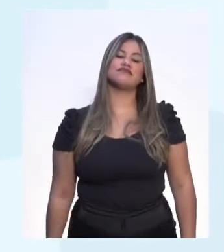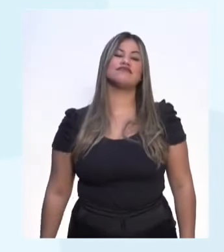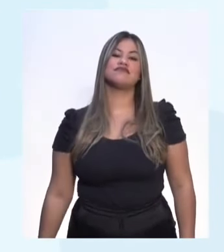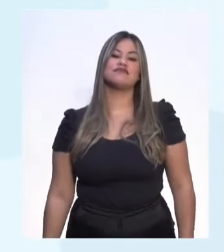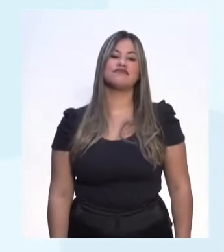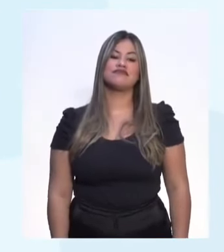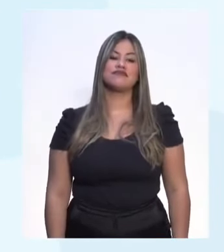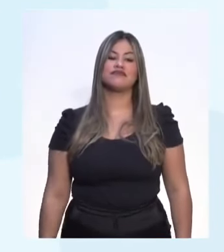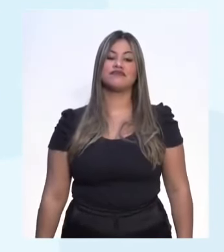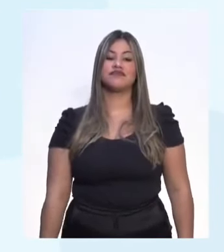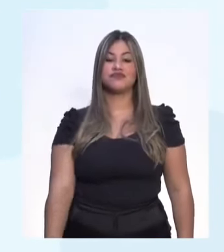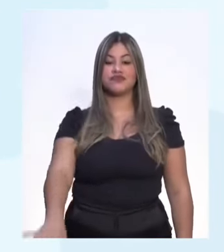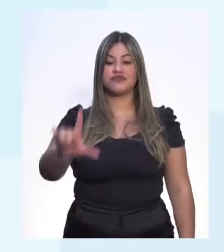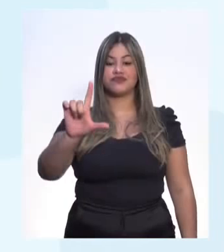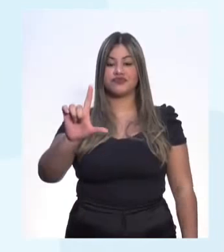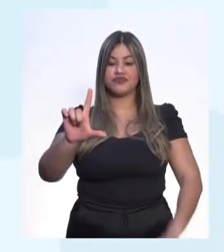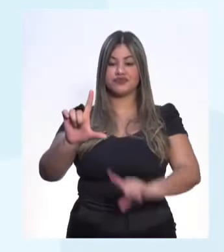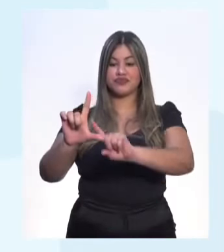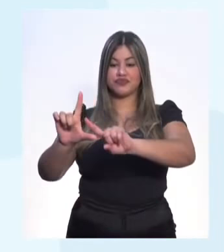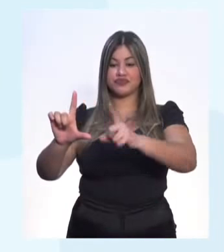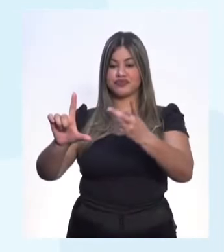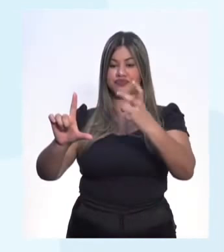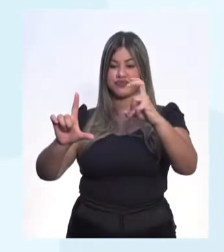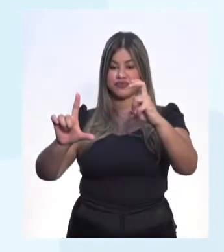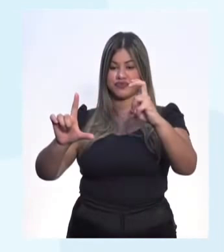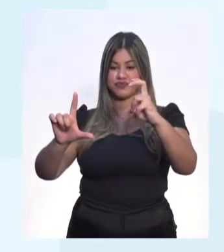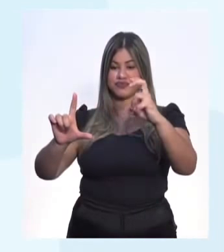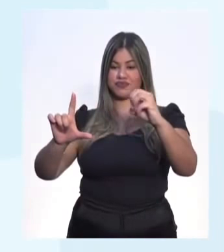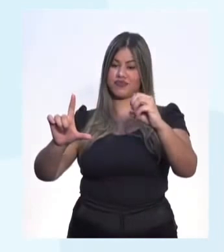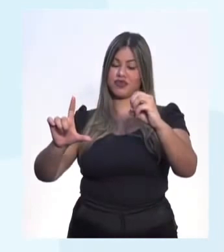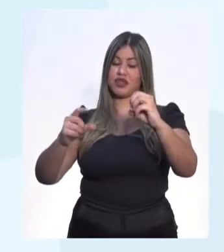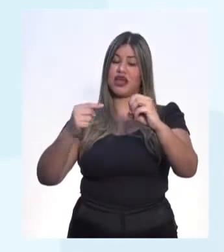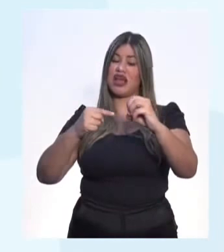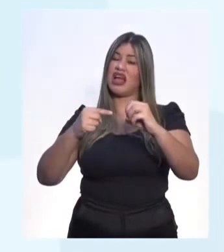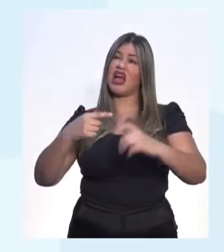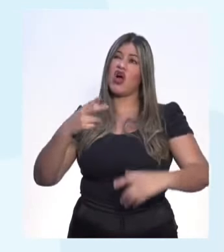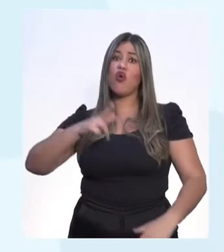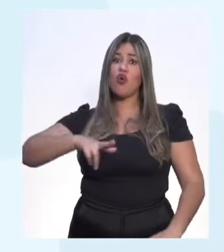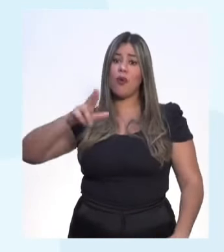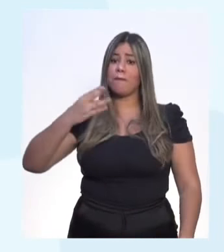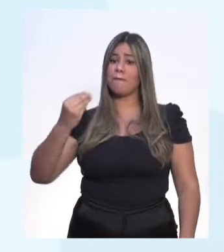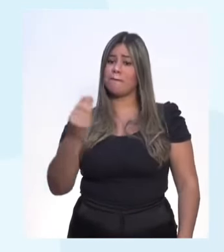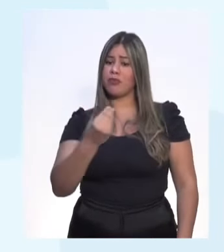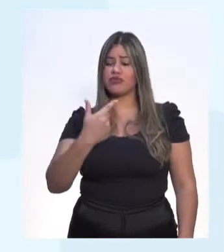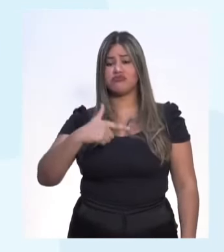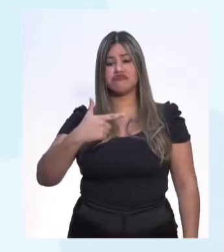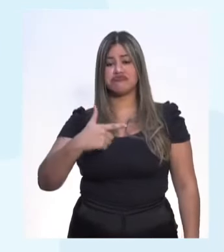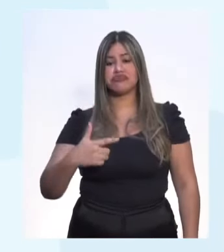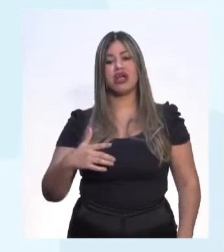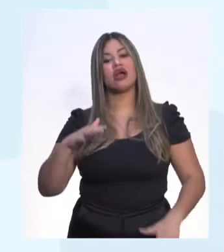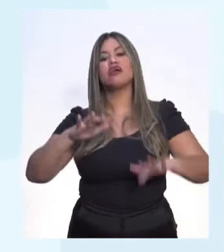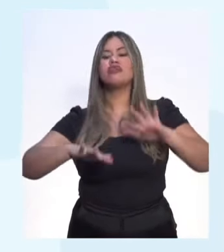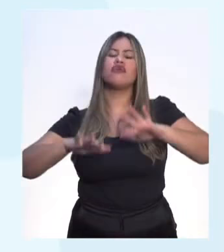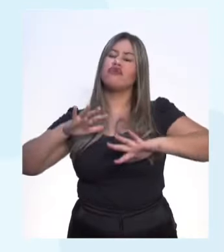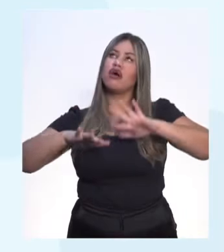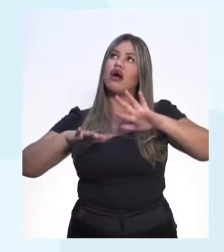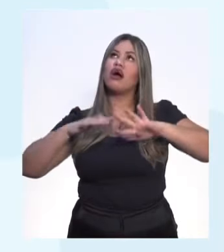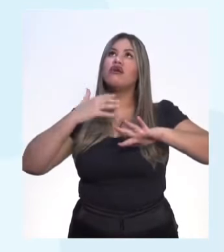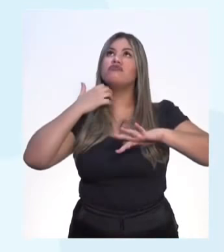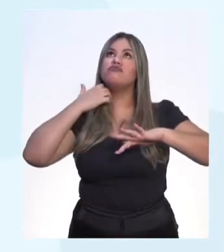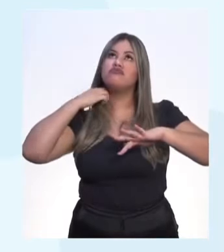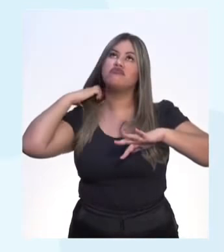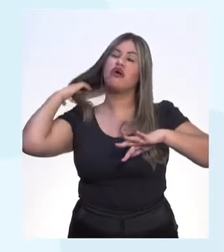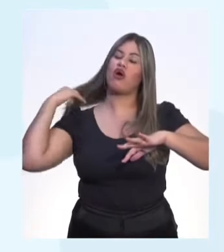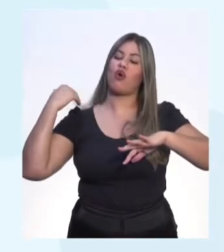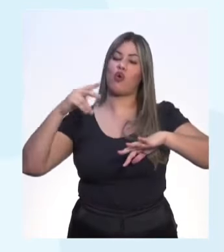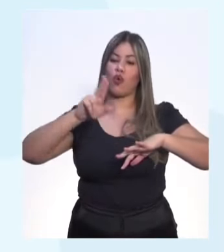também muito conhecido o l representa o 50 já não é tão usual já não é tão conhecido talvez a gente usa e mais talvez não é